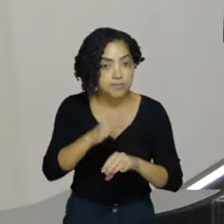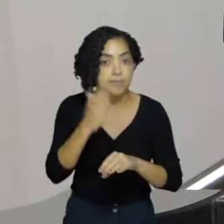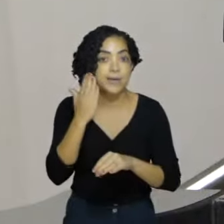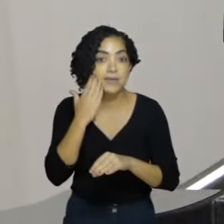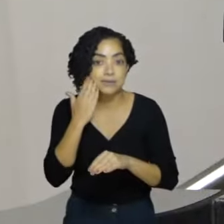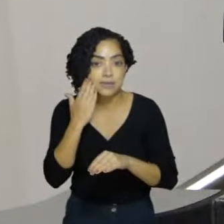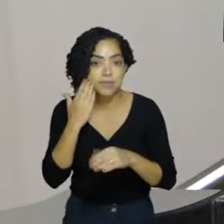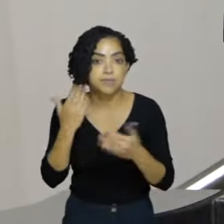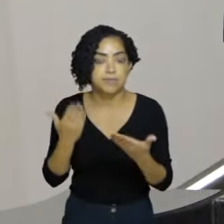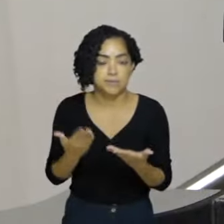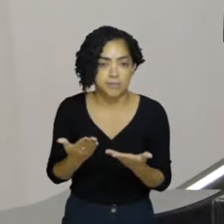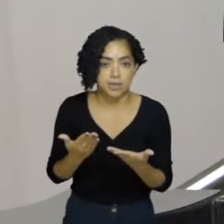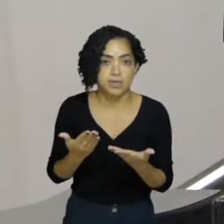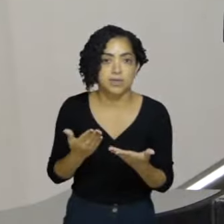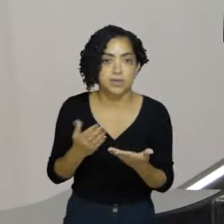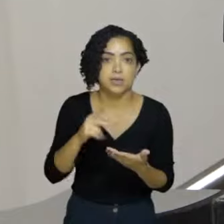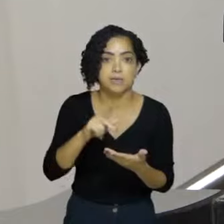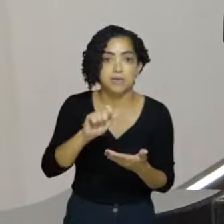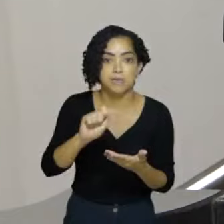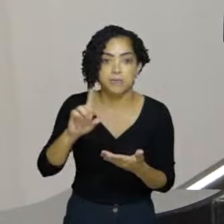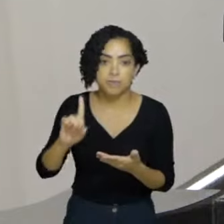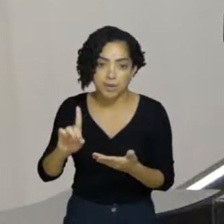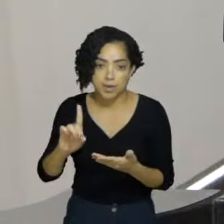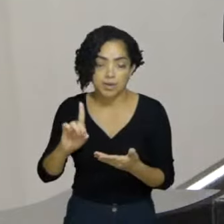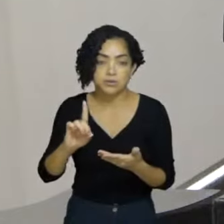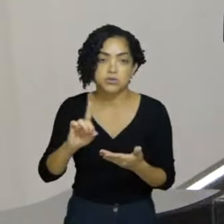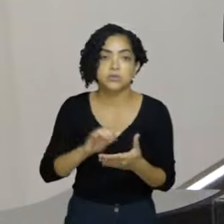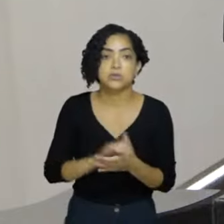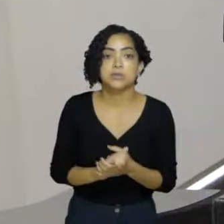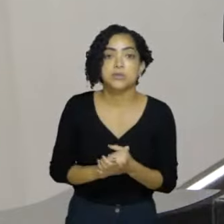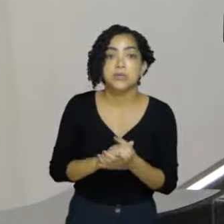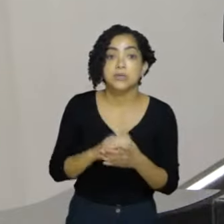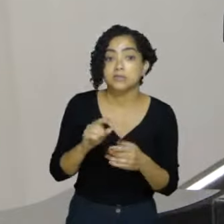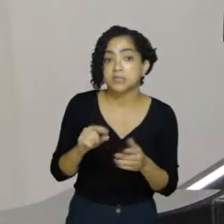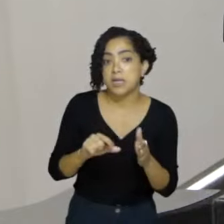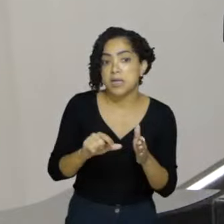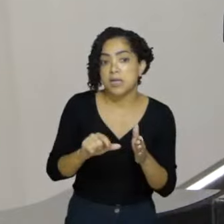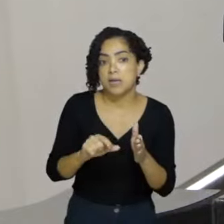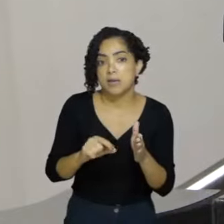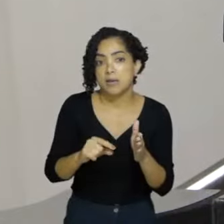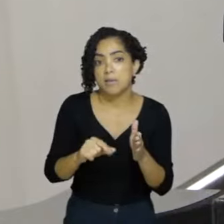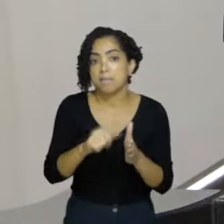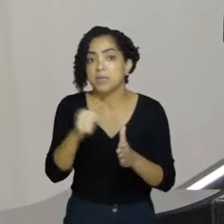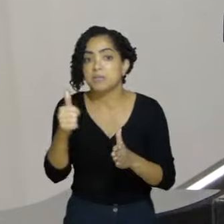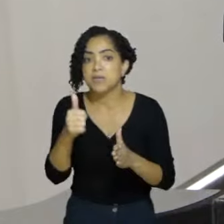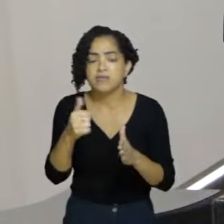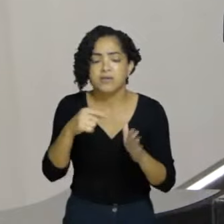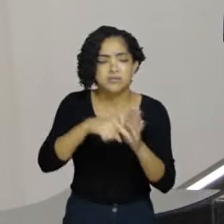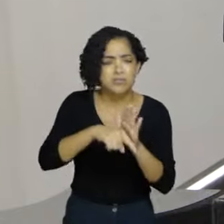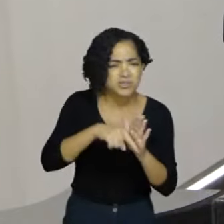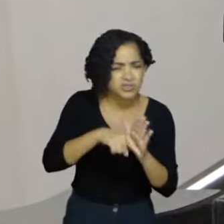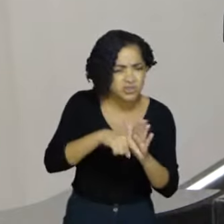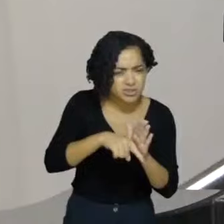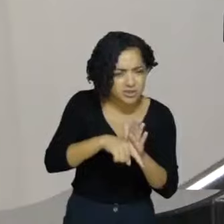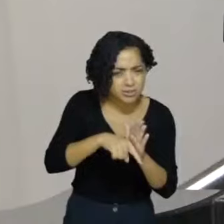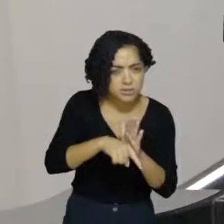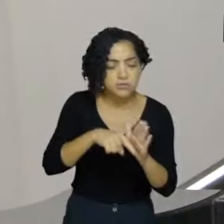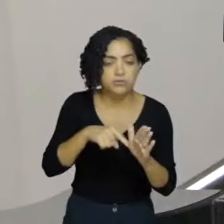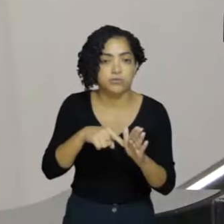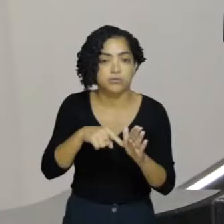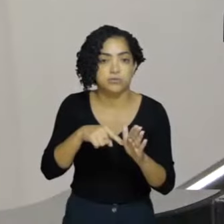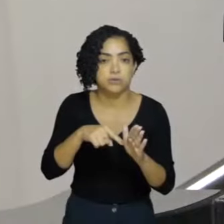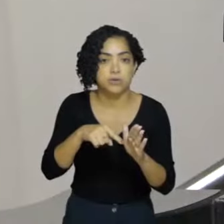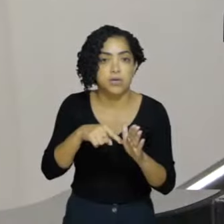um PAD, um processo administrativo contra essa professora, para saber se é a primeira denúncia, para investigar mais a fundo esse caso. E é muito interessante isso que o vereador